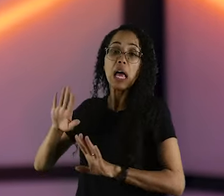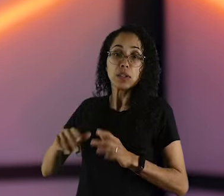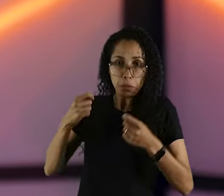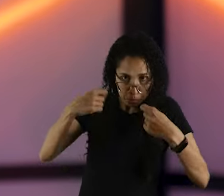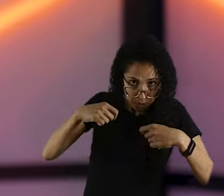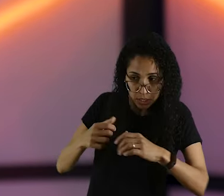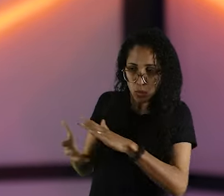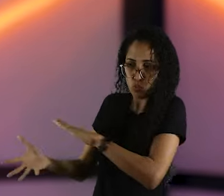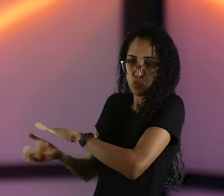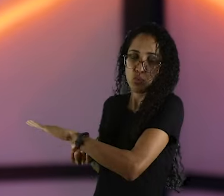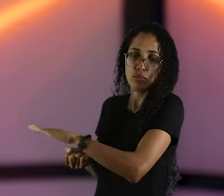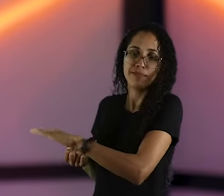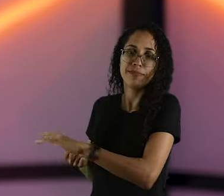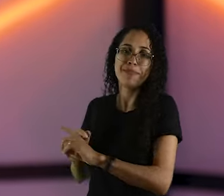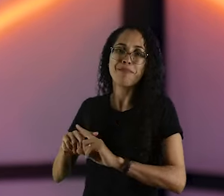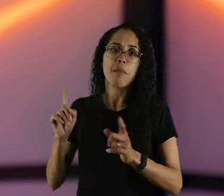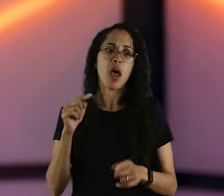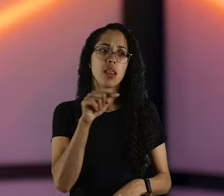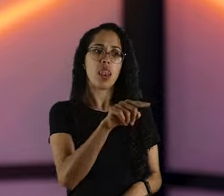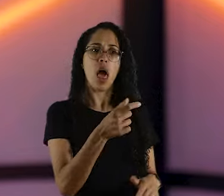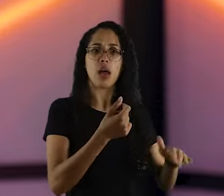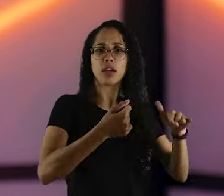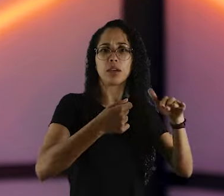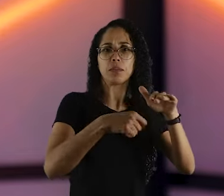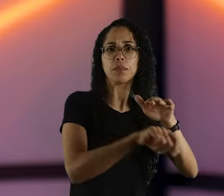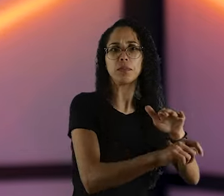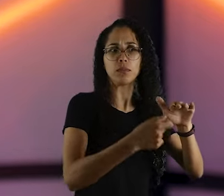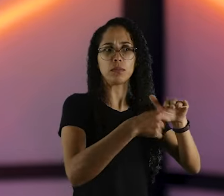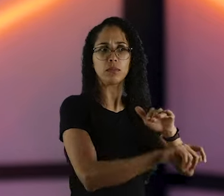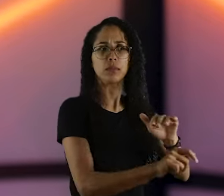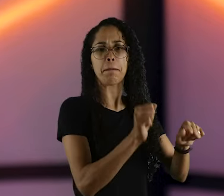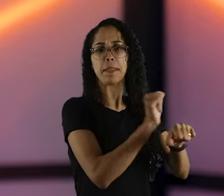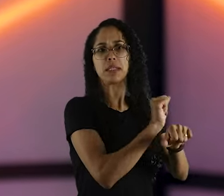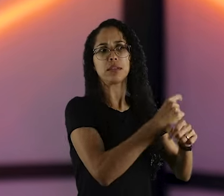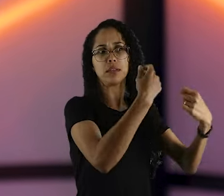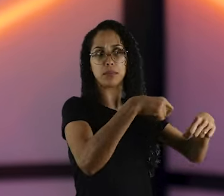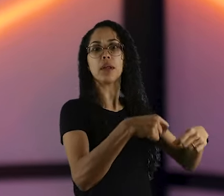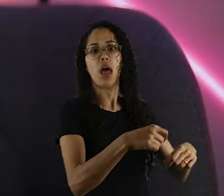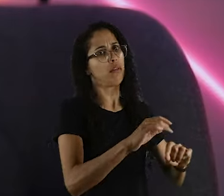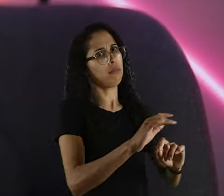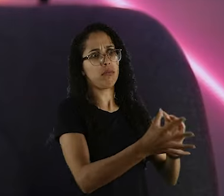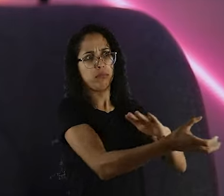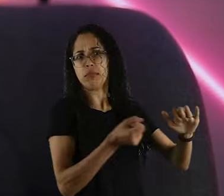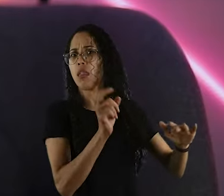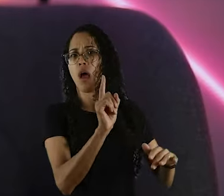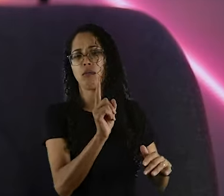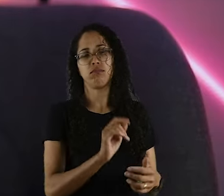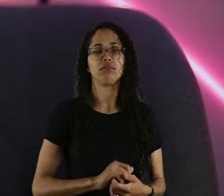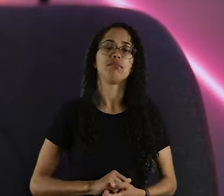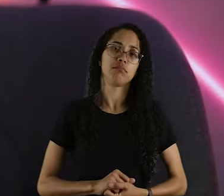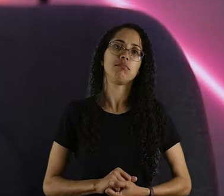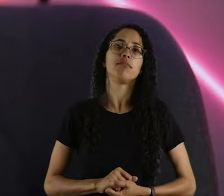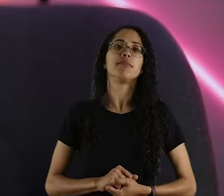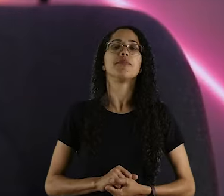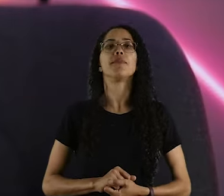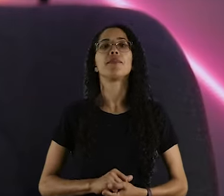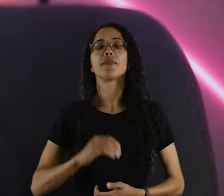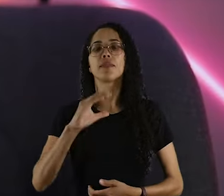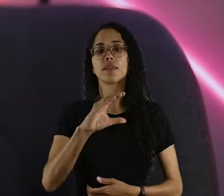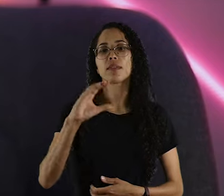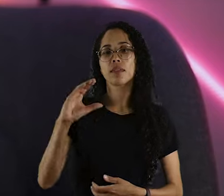que você precisa, você sacar, não ficar tirando o dinheiro do investimento que é para longo prazo. Conta corrente com rendimento automático,